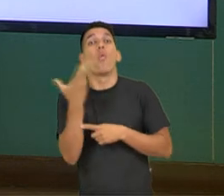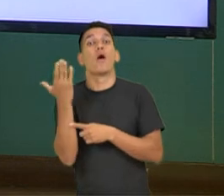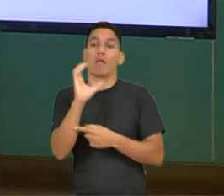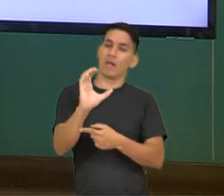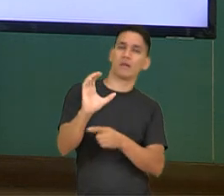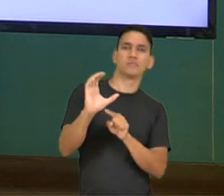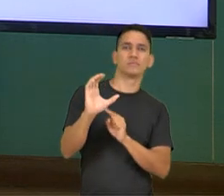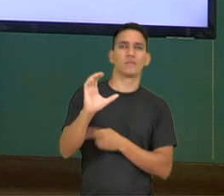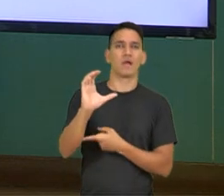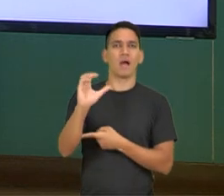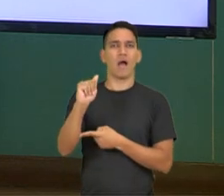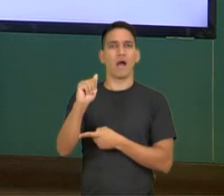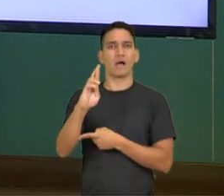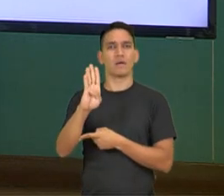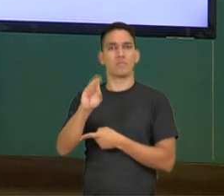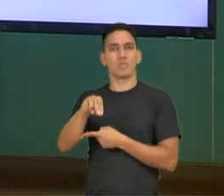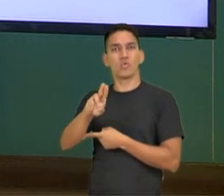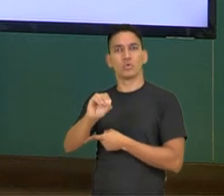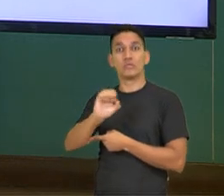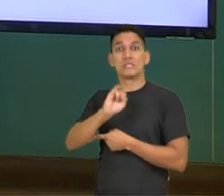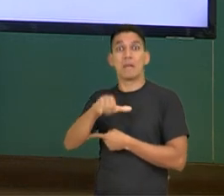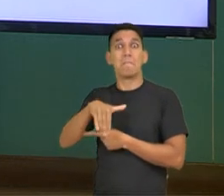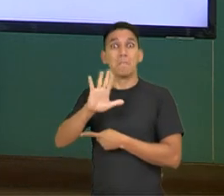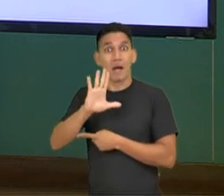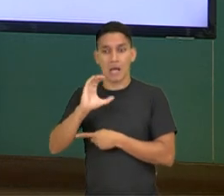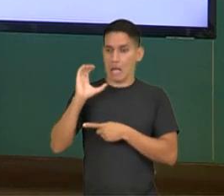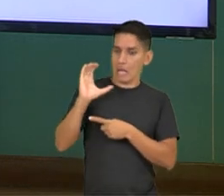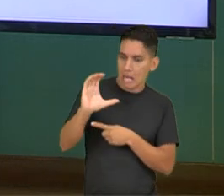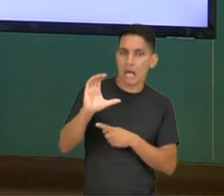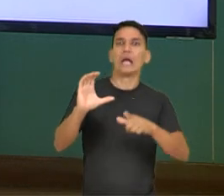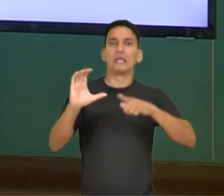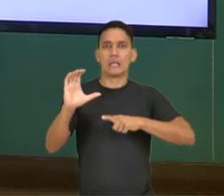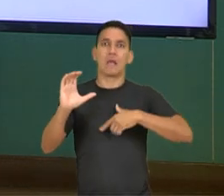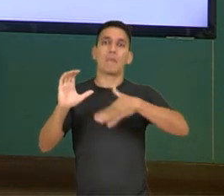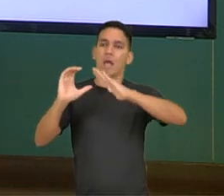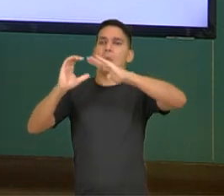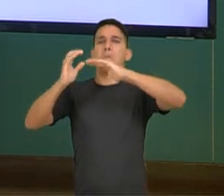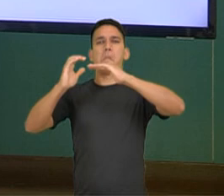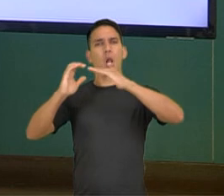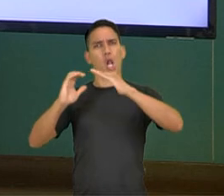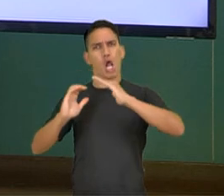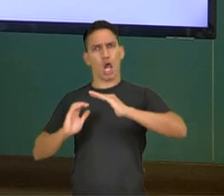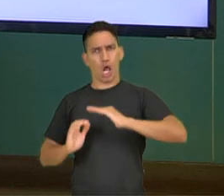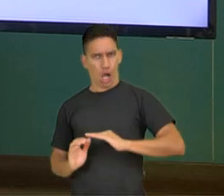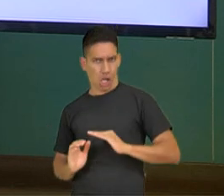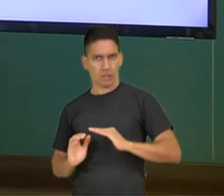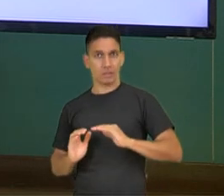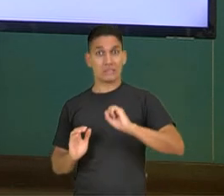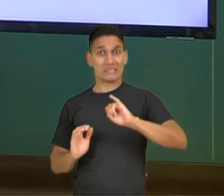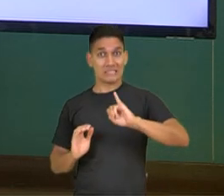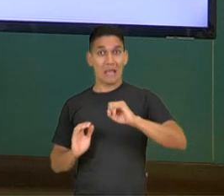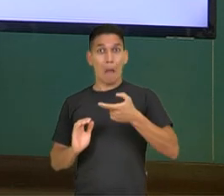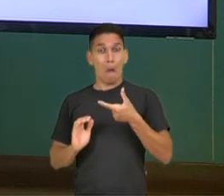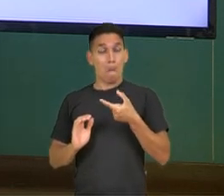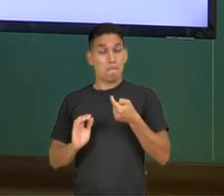carbono. Quanto mais carbono a substância tem, mais embaixo na torre ela sairá. Quanto menos